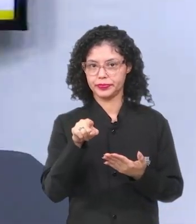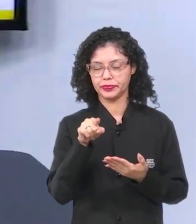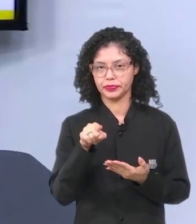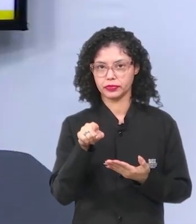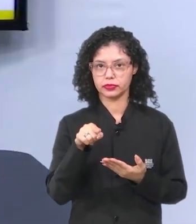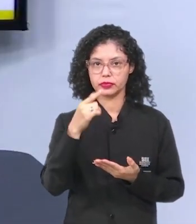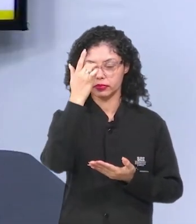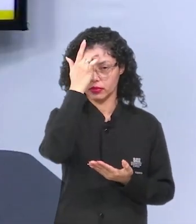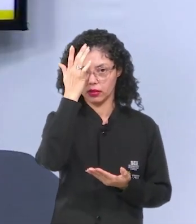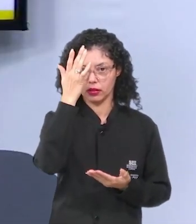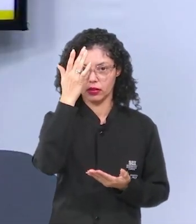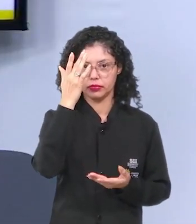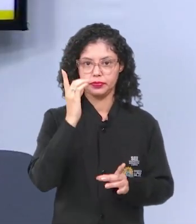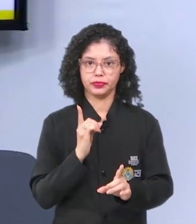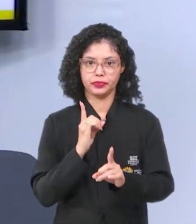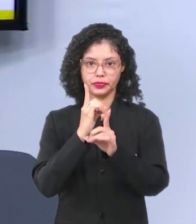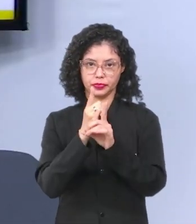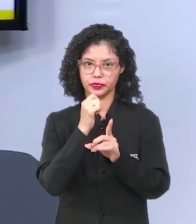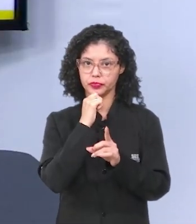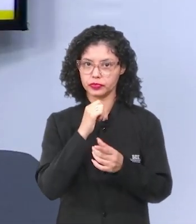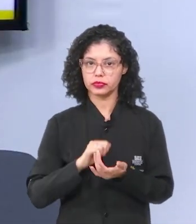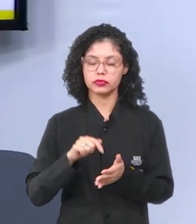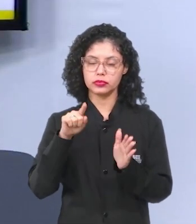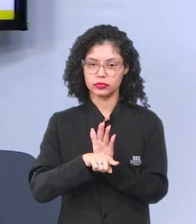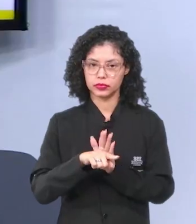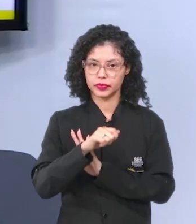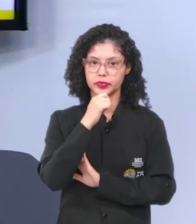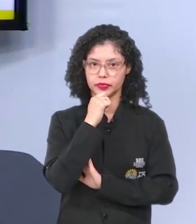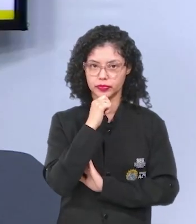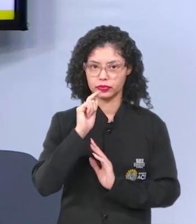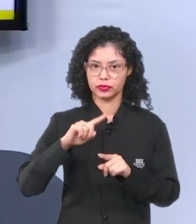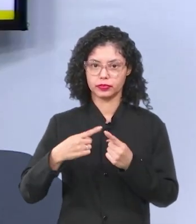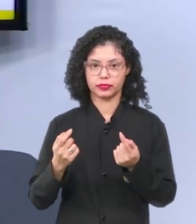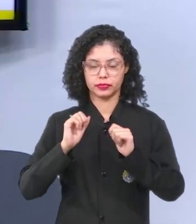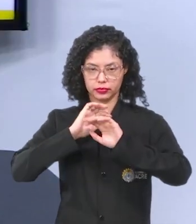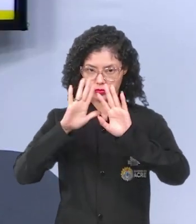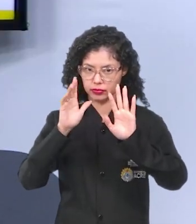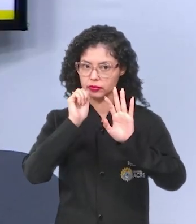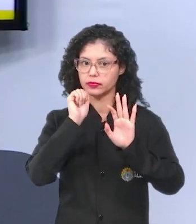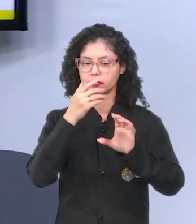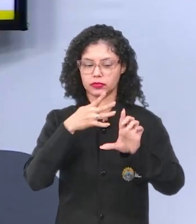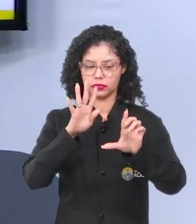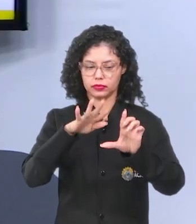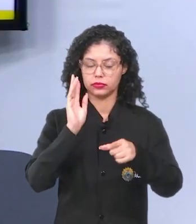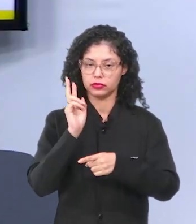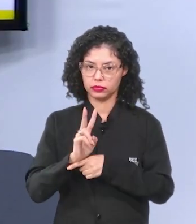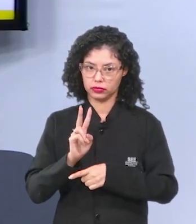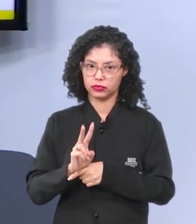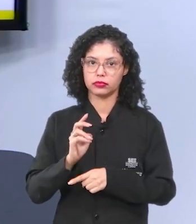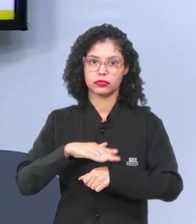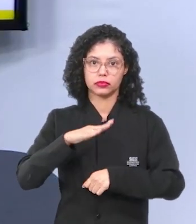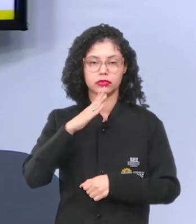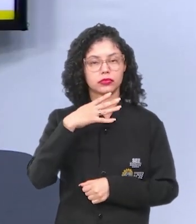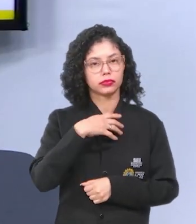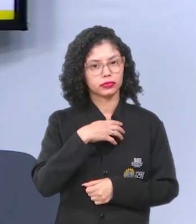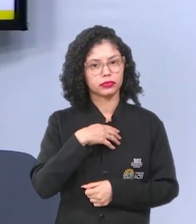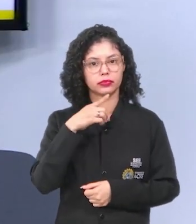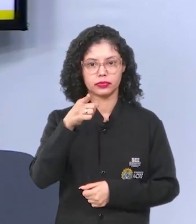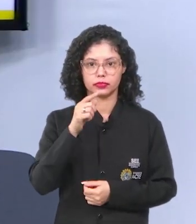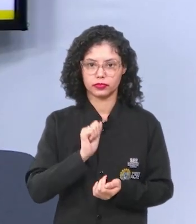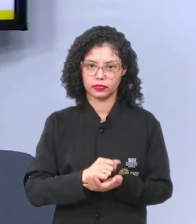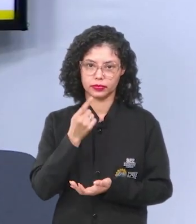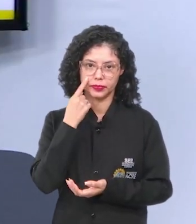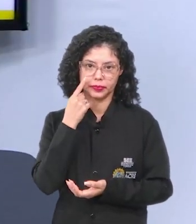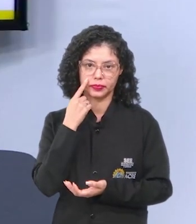é mais fácil de encontrar em uma questão. Mas, é claro, aquele quadro ajuda bastante no momento que você está